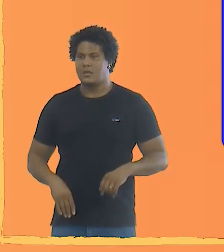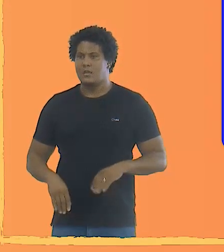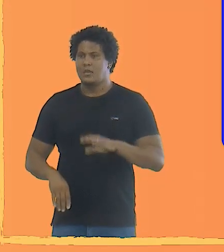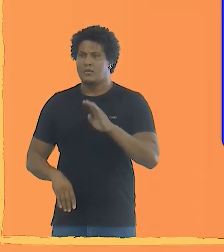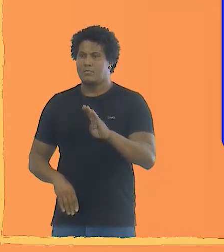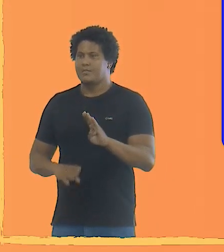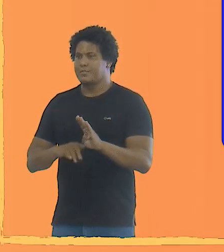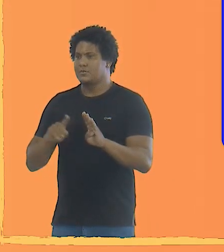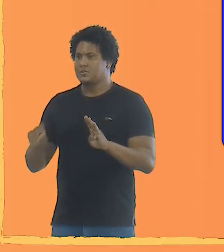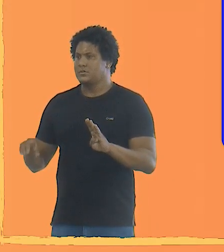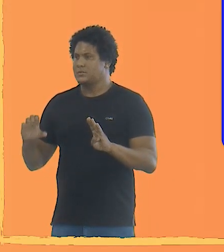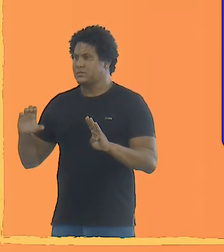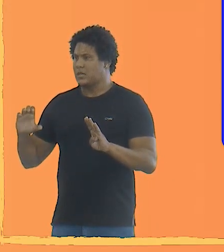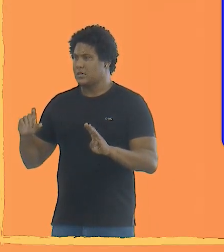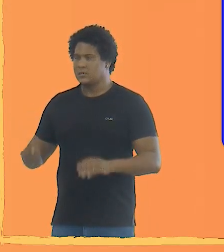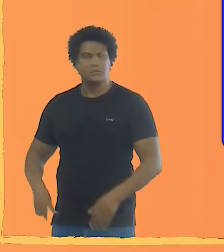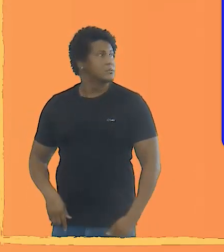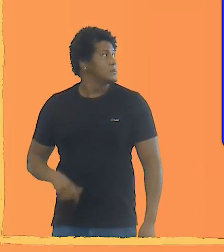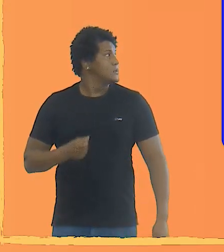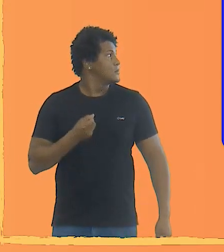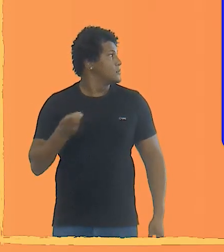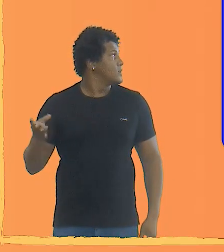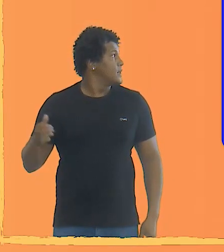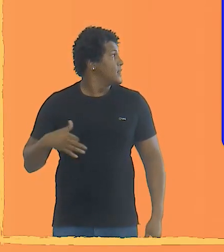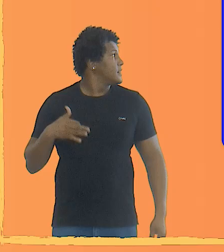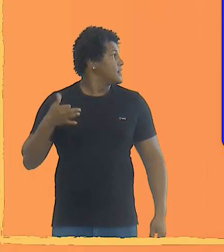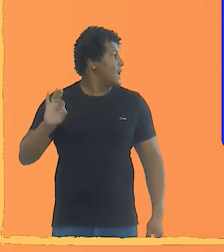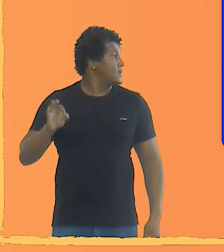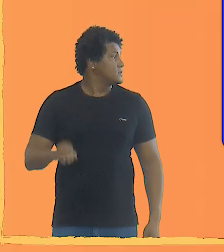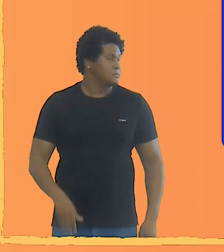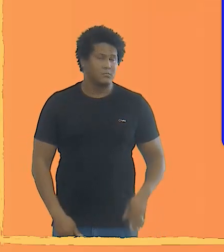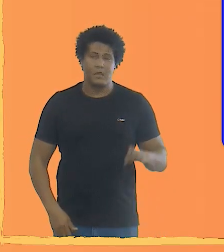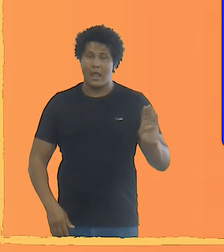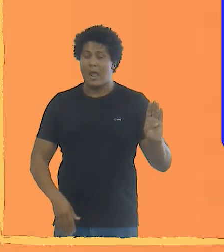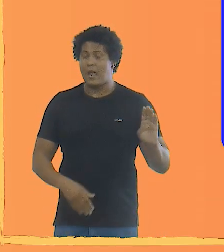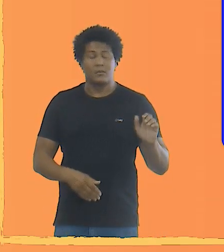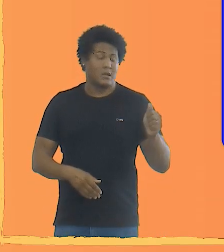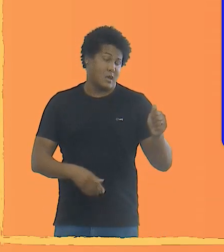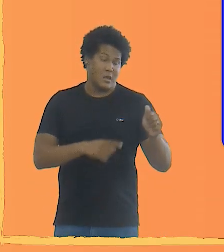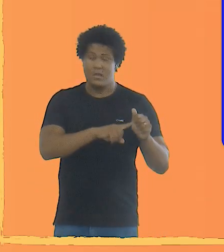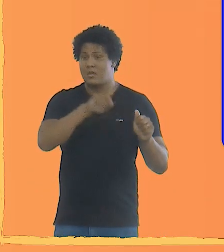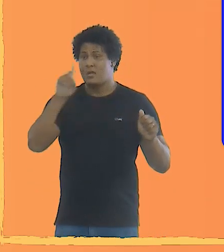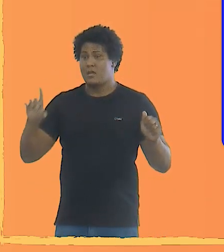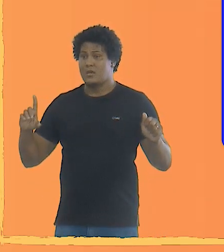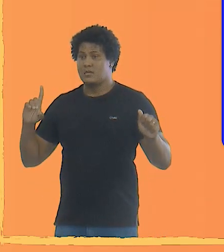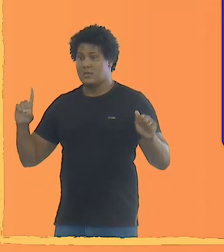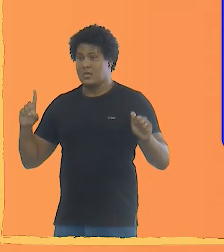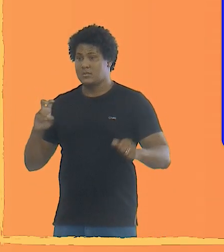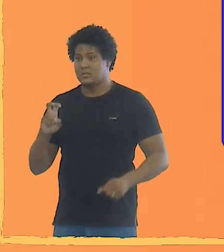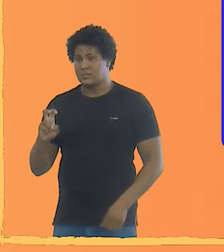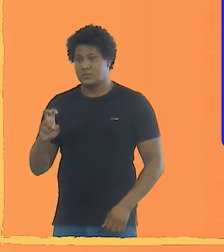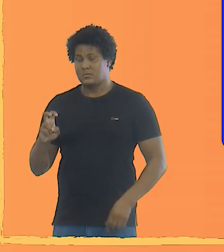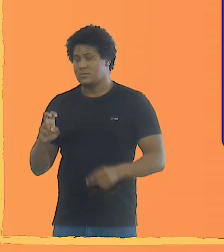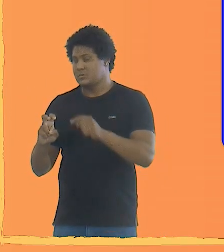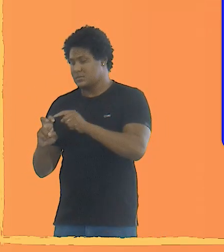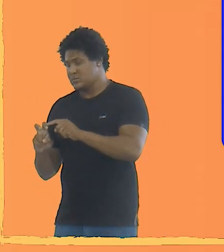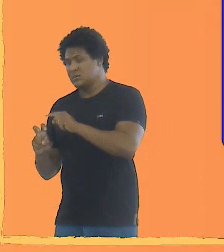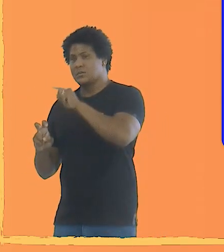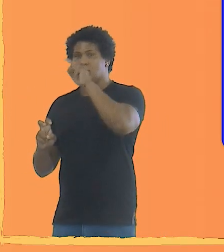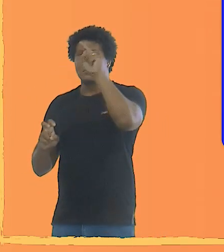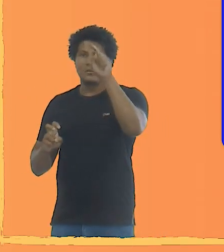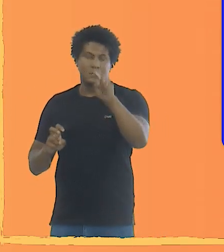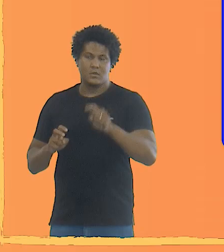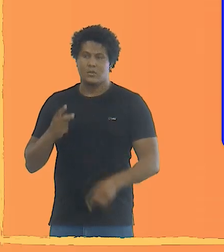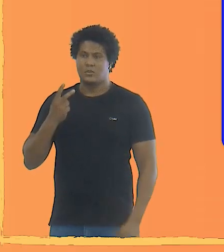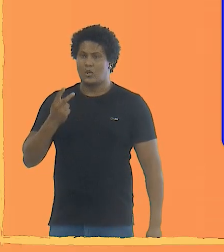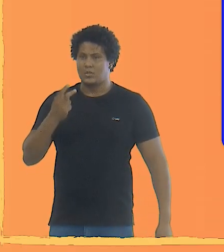possibilidades? 10. Por que 10 possibilidades? Porque do A para o D são 5 e do D para o C são 2 possibilidades.